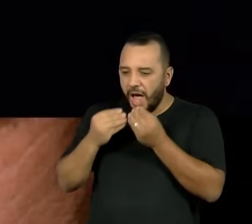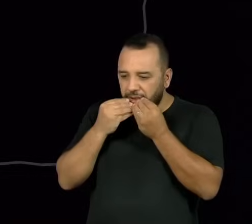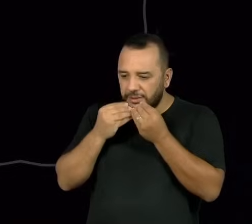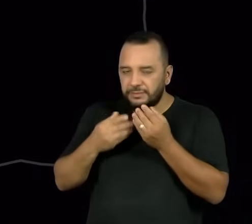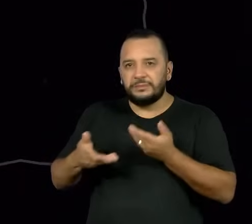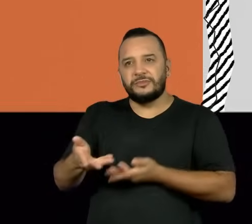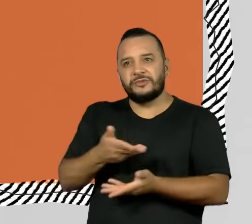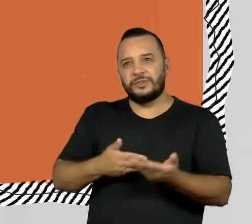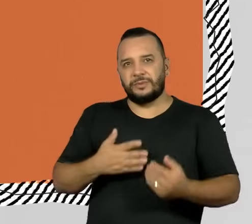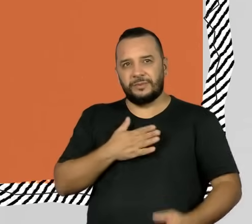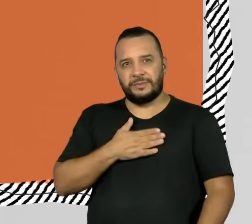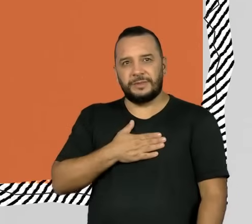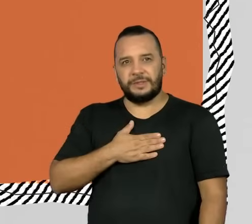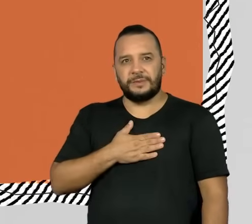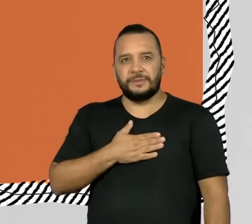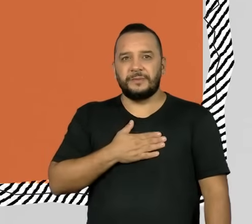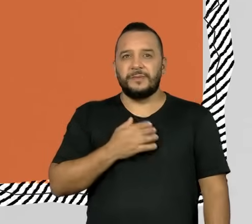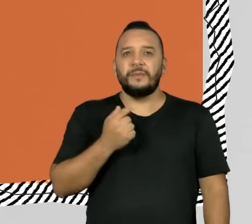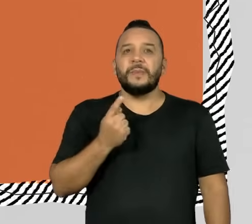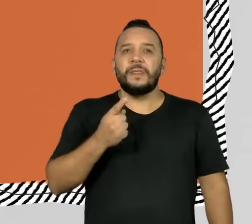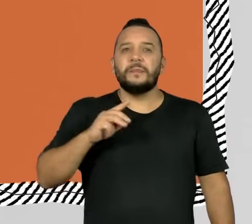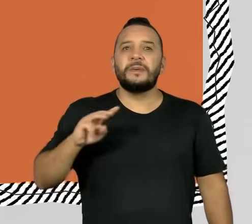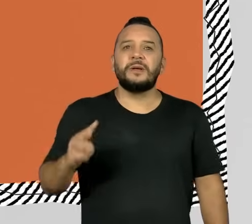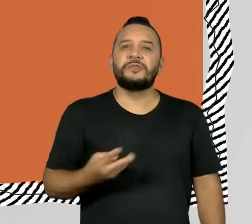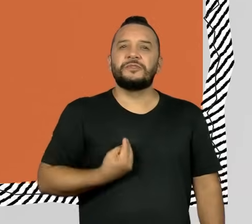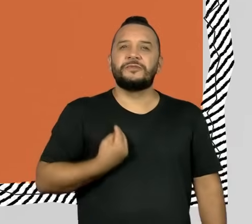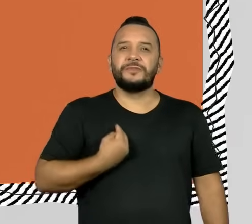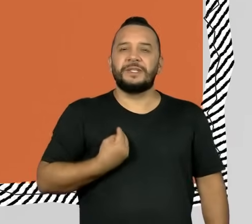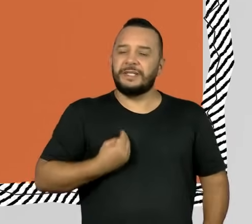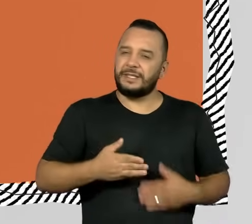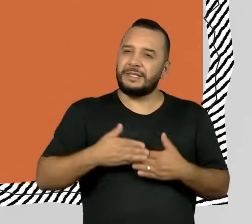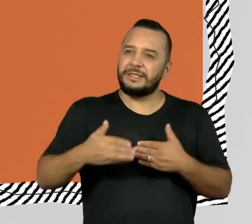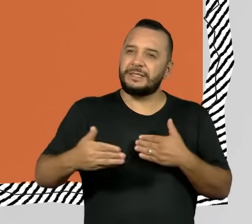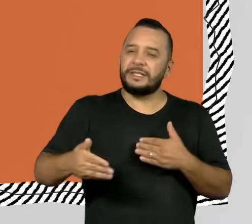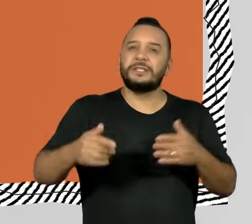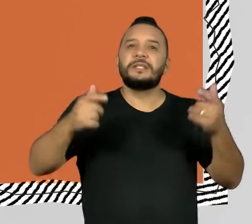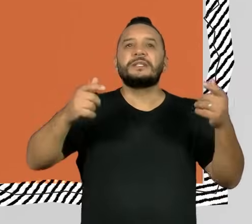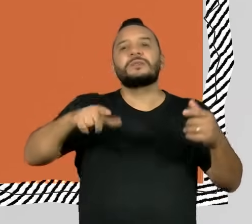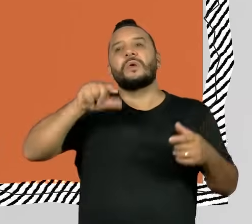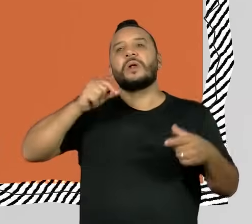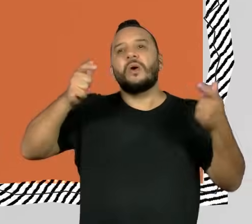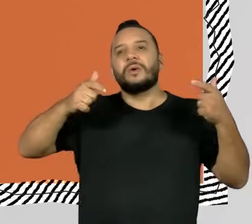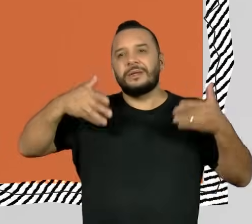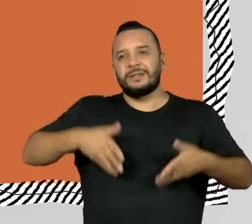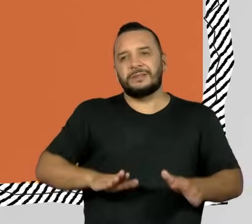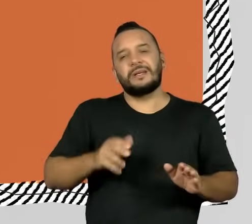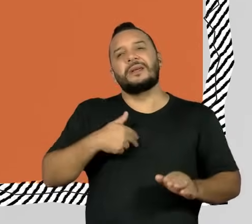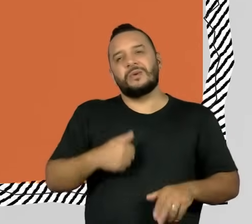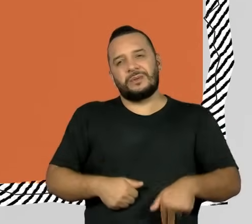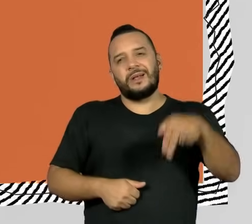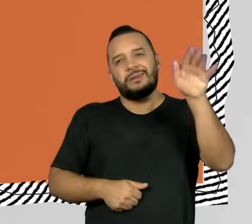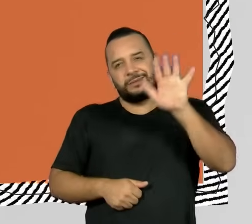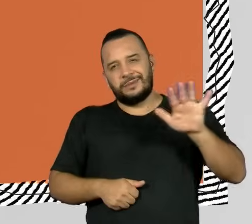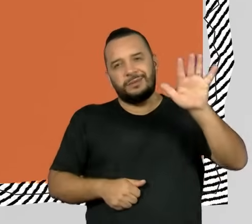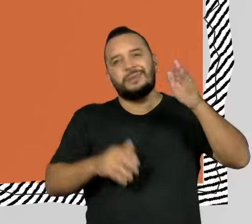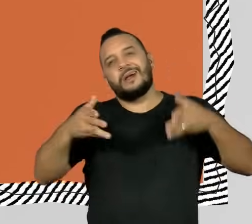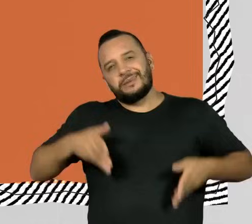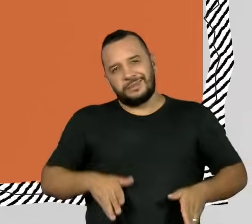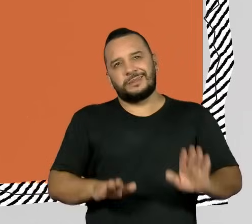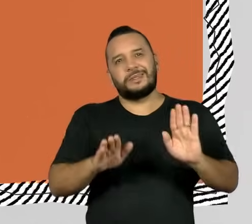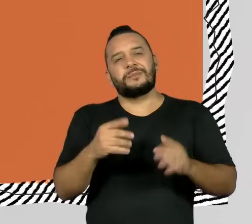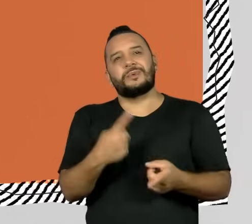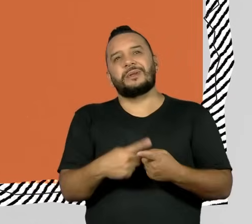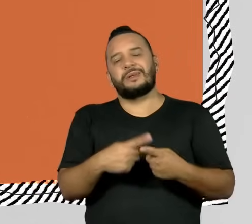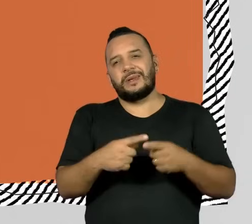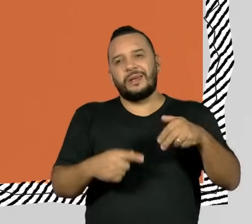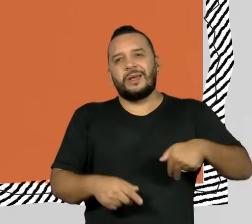sertanejo. Se 1 milhão de vidas eu tivesse para escolher onde nascer, eu voltaria a ser nordestino e ainda torno a dizer que o